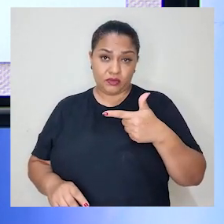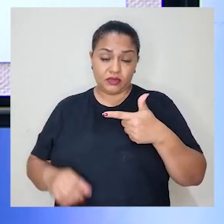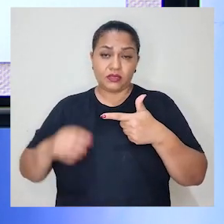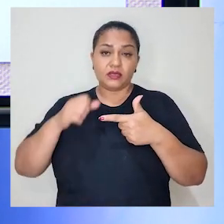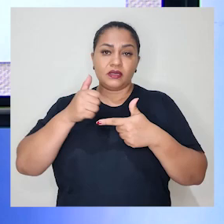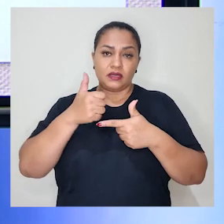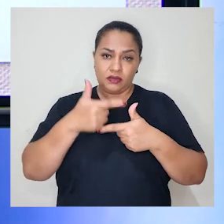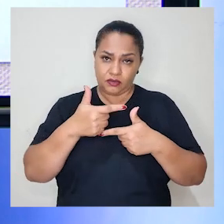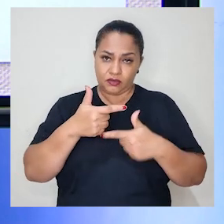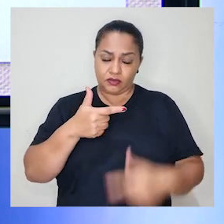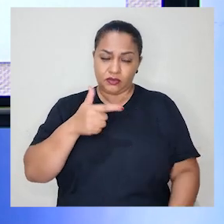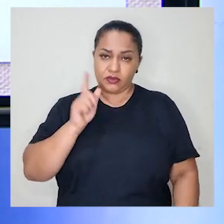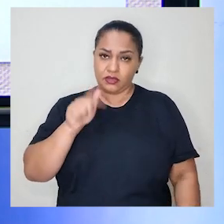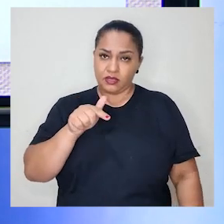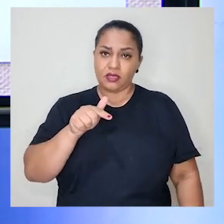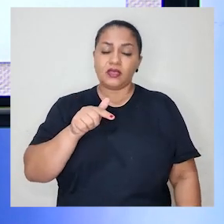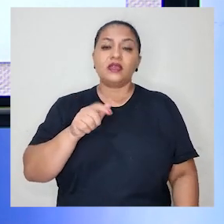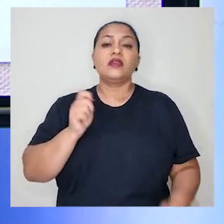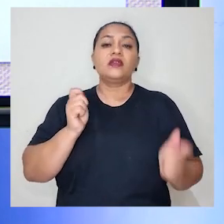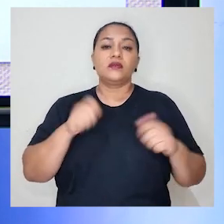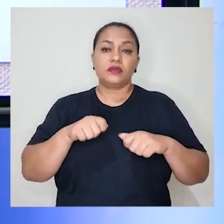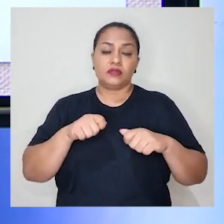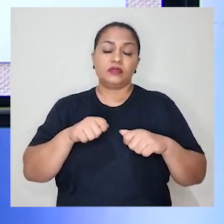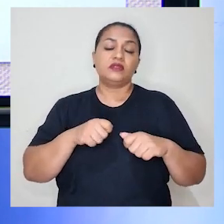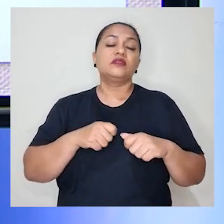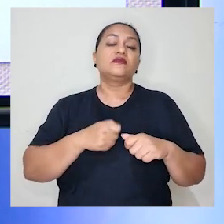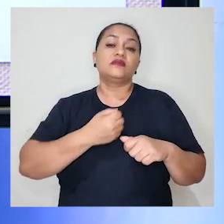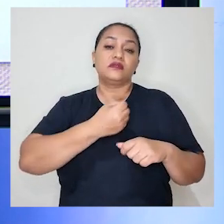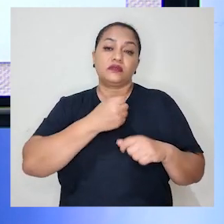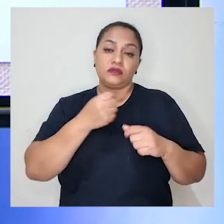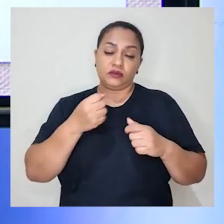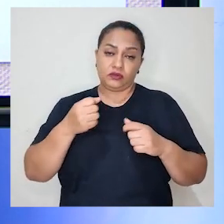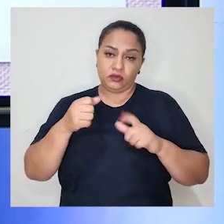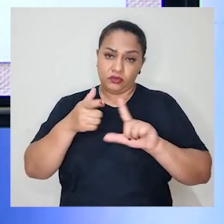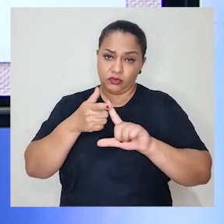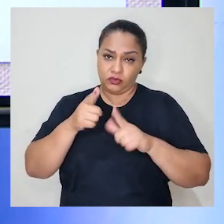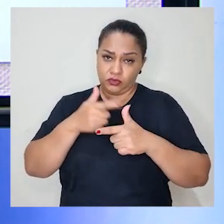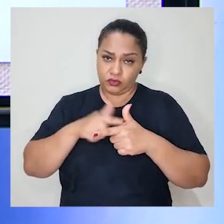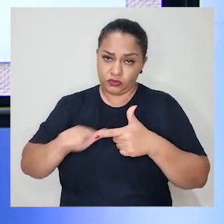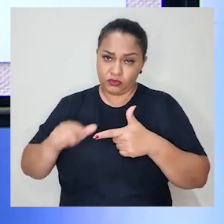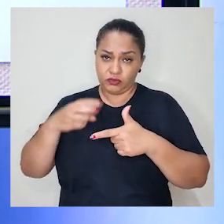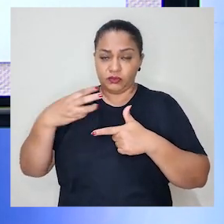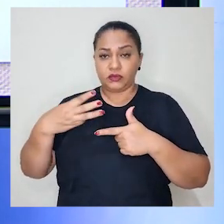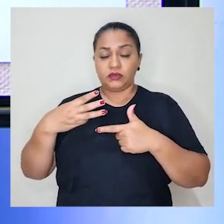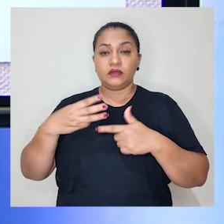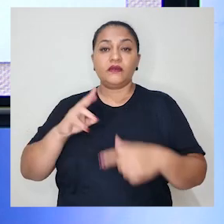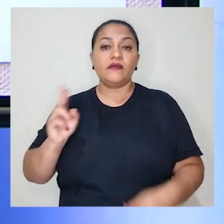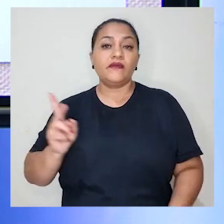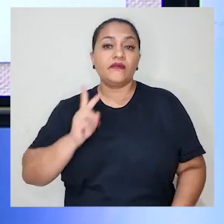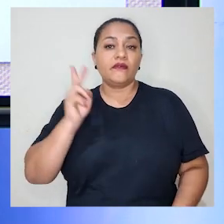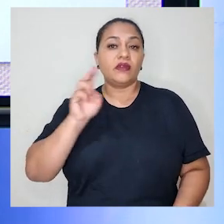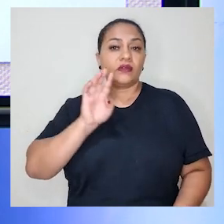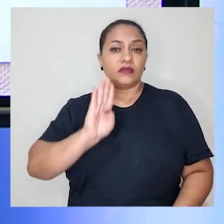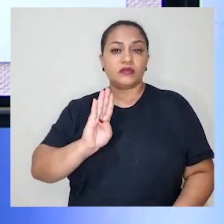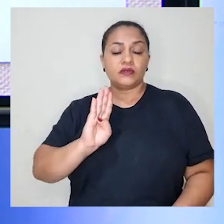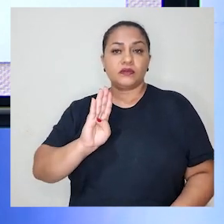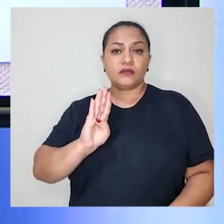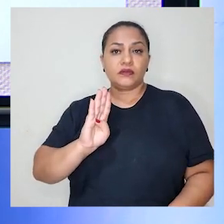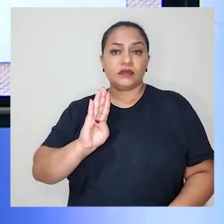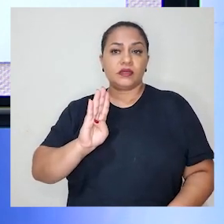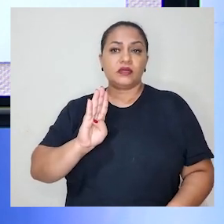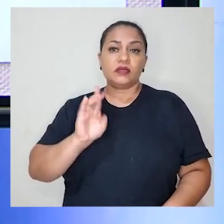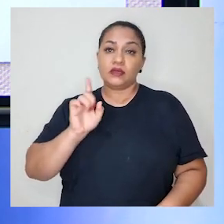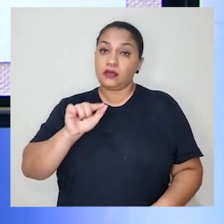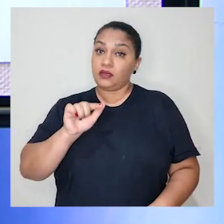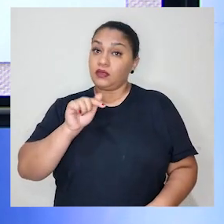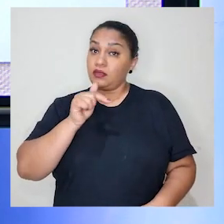12. E 12 é divisível por 3. Então, o valor de B, o menor valor que pode se atribuir a